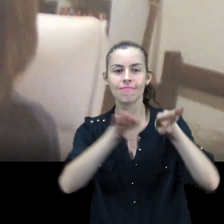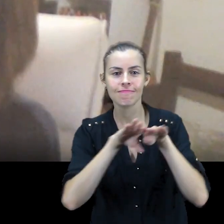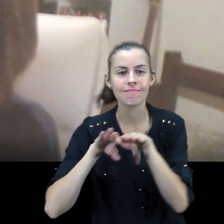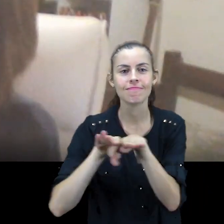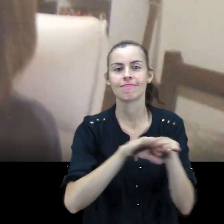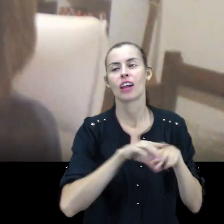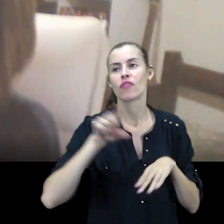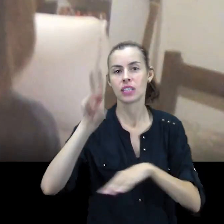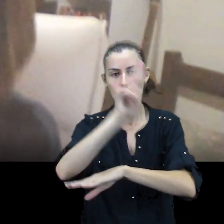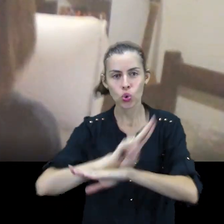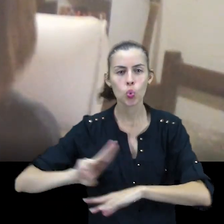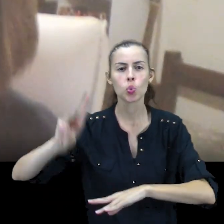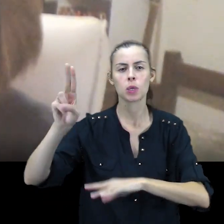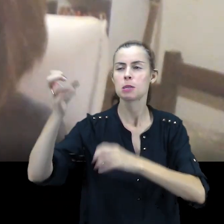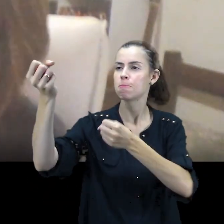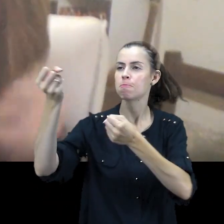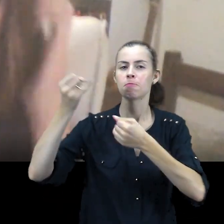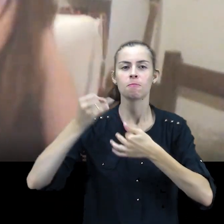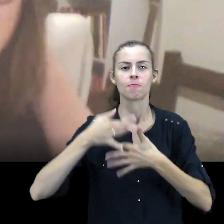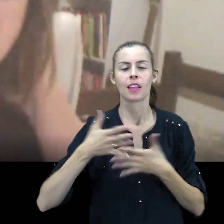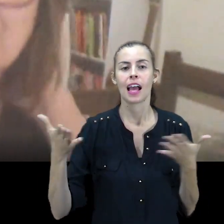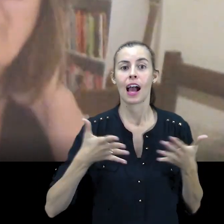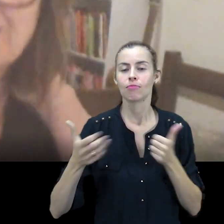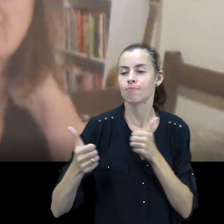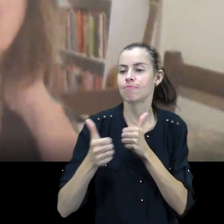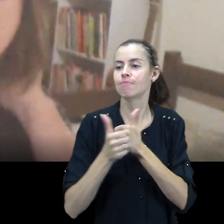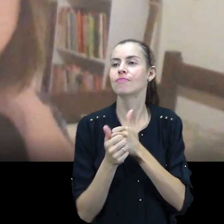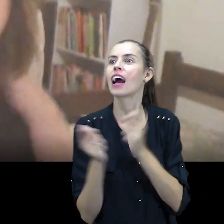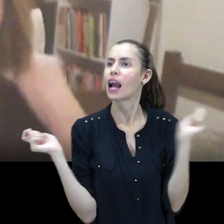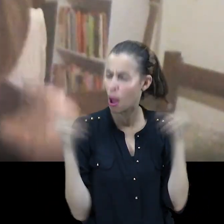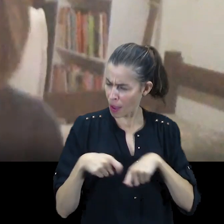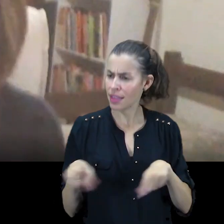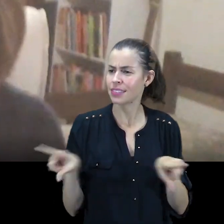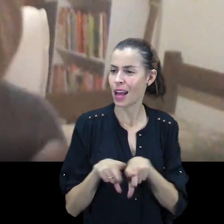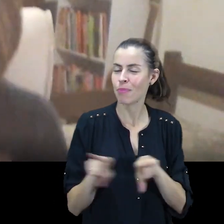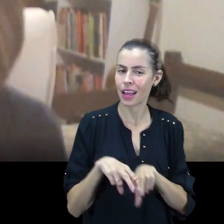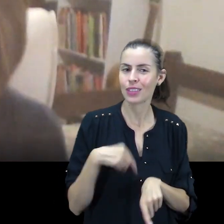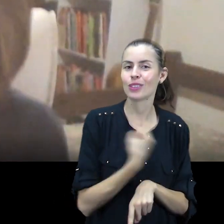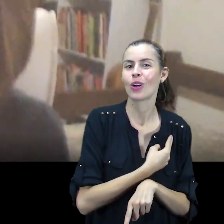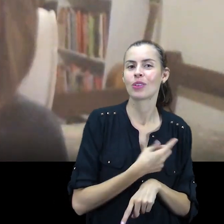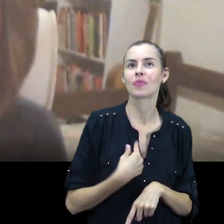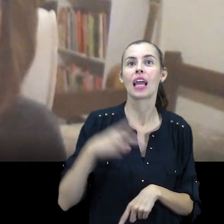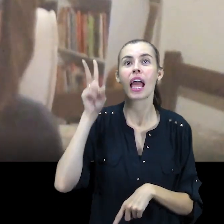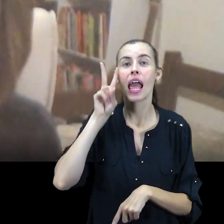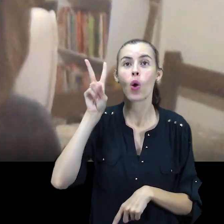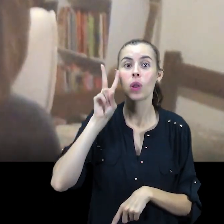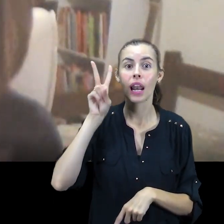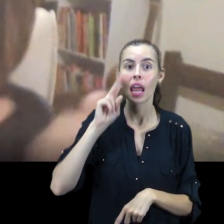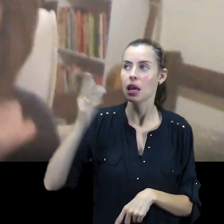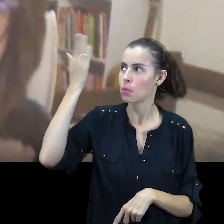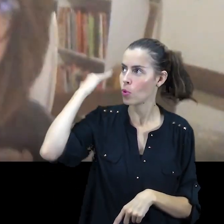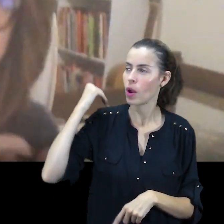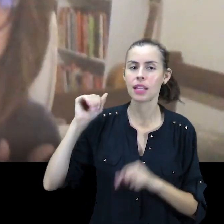se concretizar. Eu me lembro de quando eu li a notícia de que a Federal da Bahia estava fazendo isso. E eu estava oferecendo disciplinas de educação em